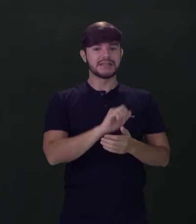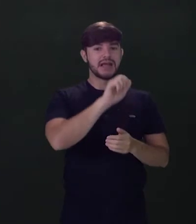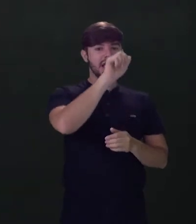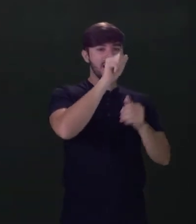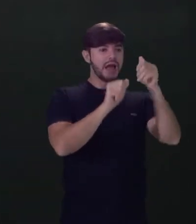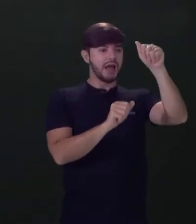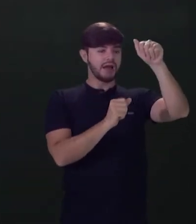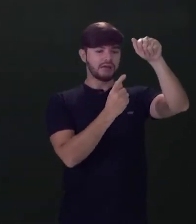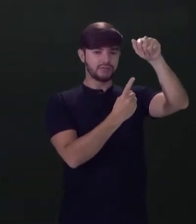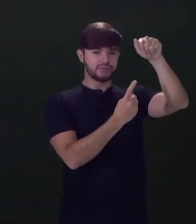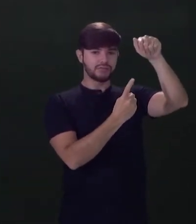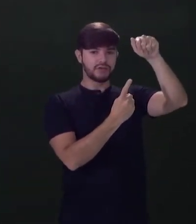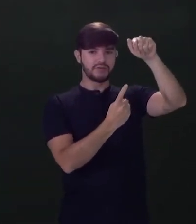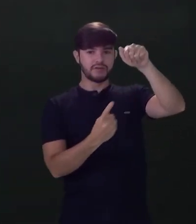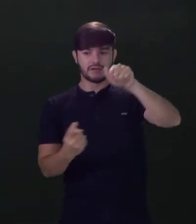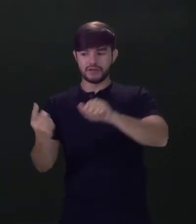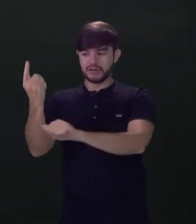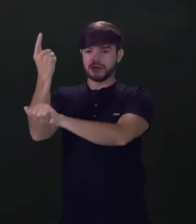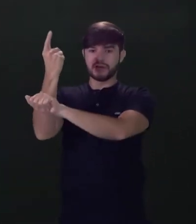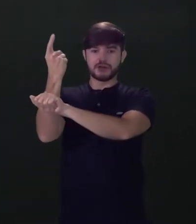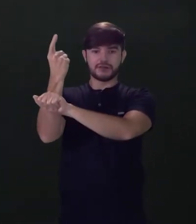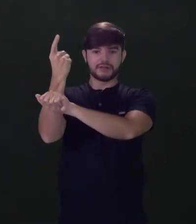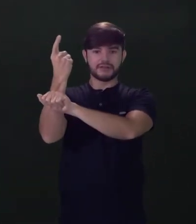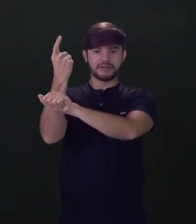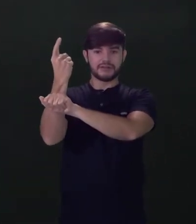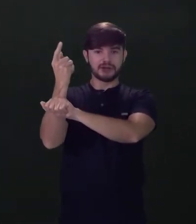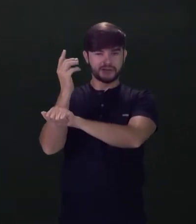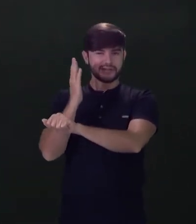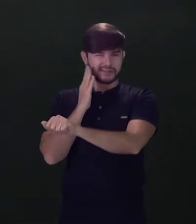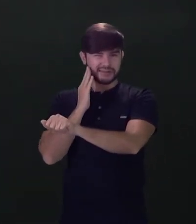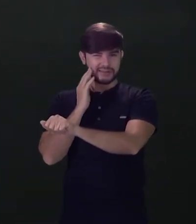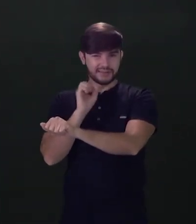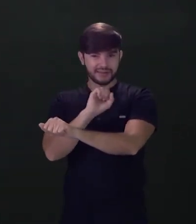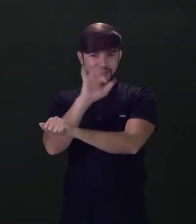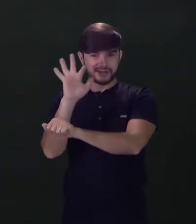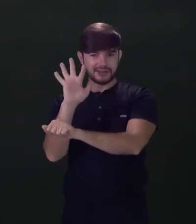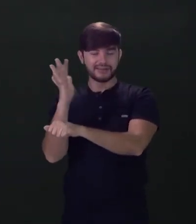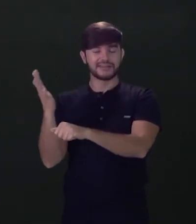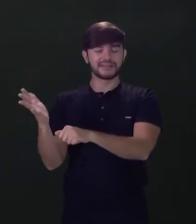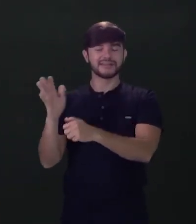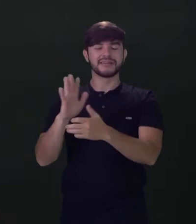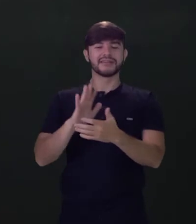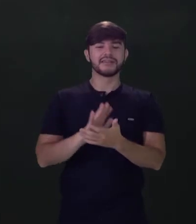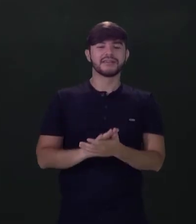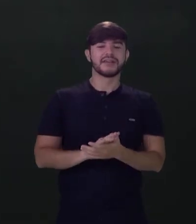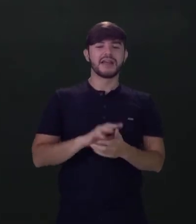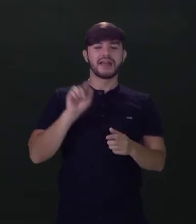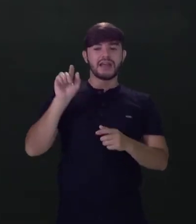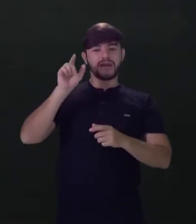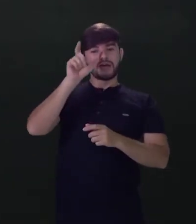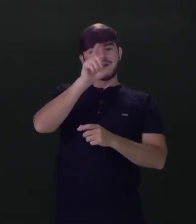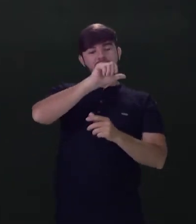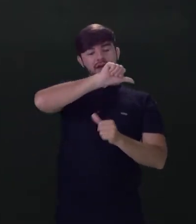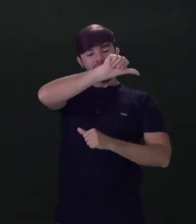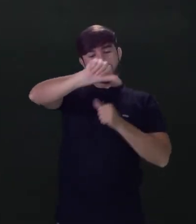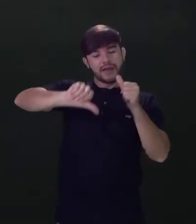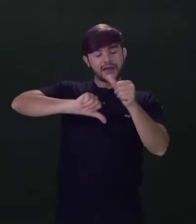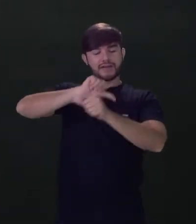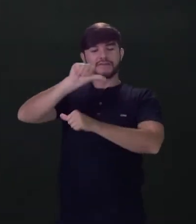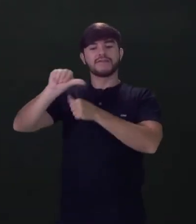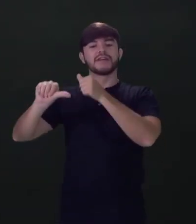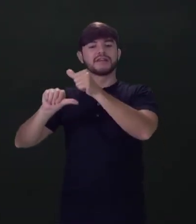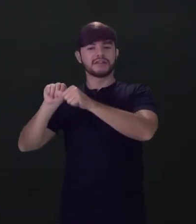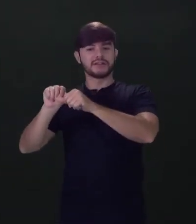1 embaixo, eu vou ter agora 1 em cima e o A vai para baixo. Tá? Então, eu inverti aqui no caso, eu troquei